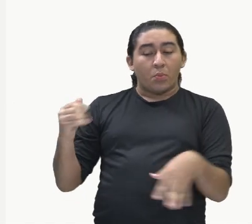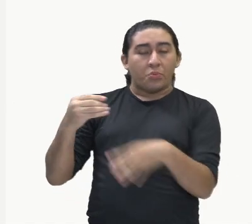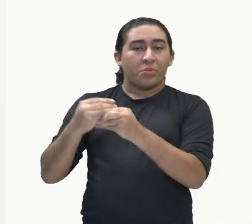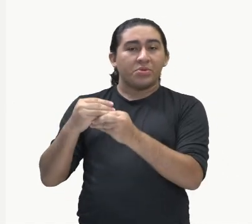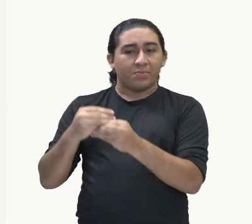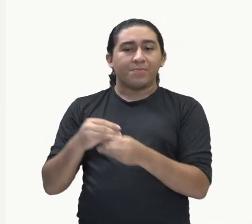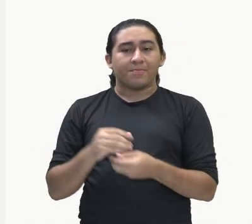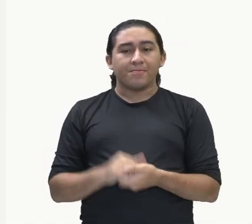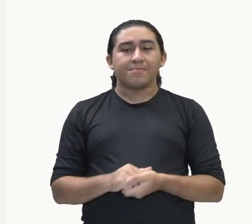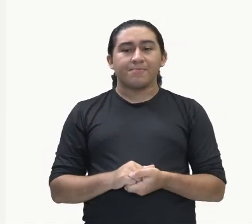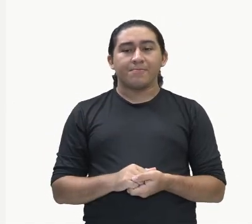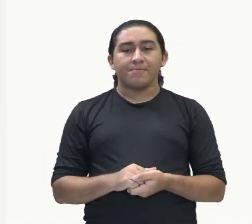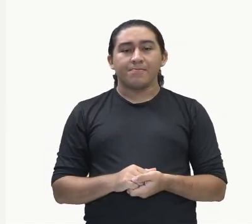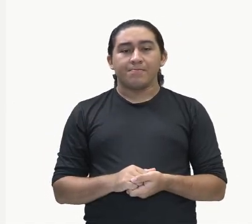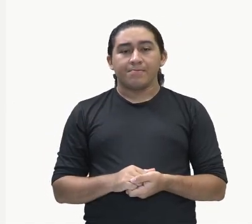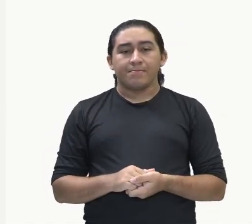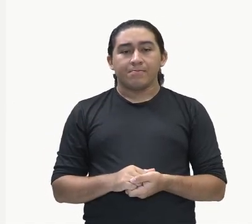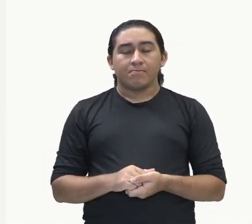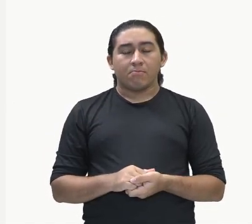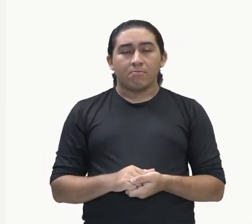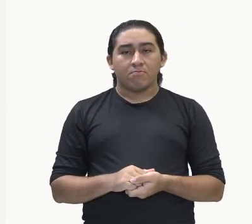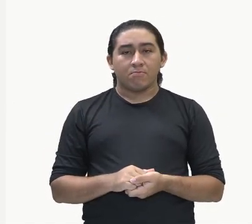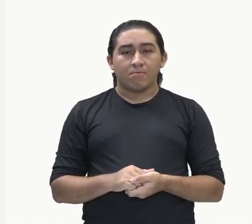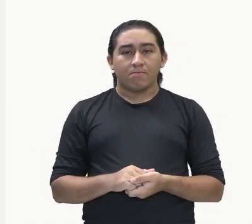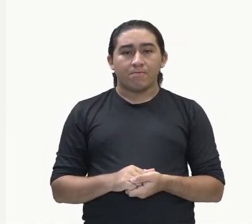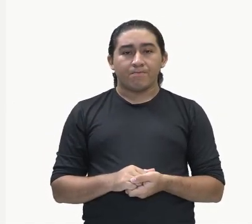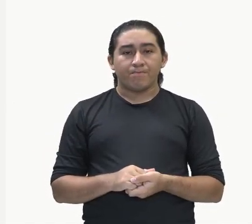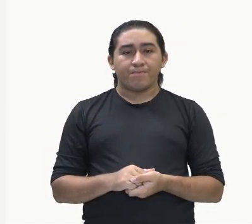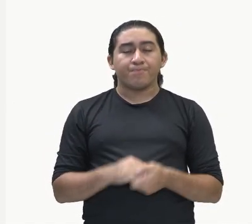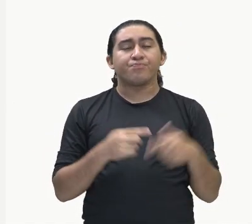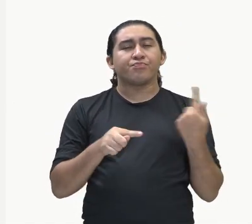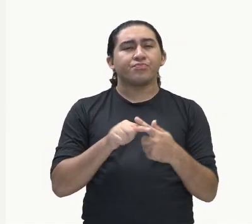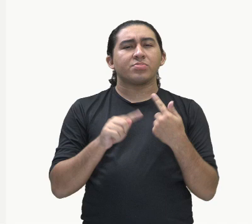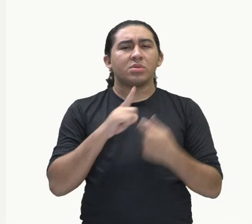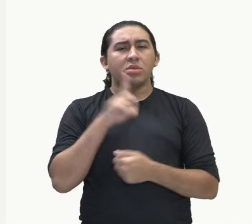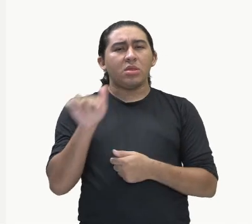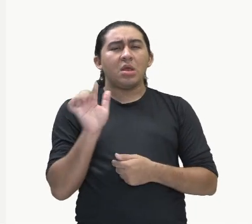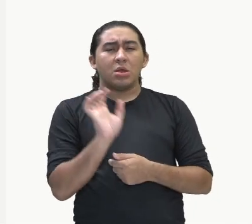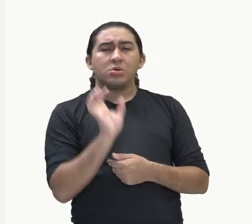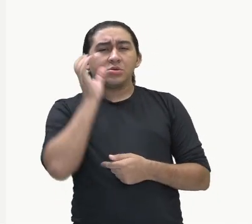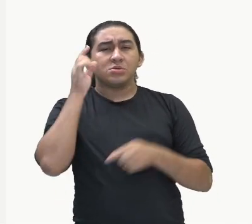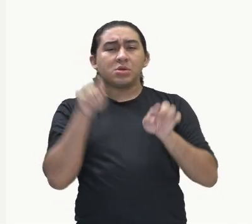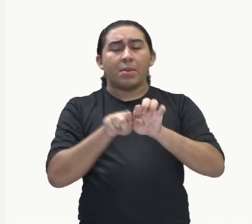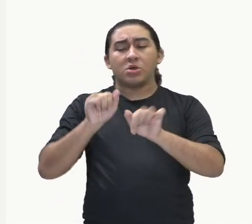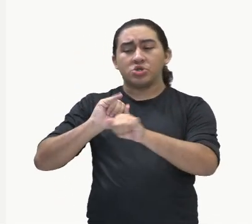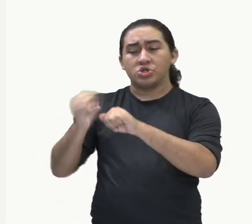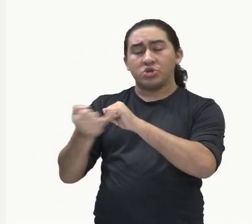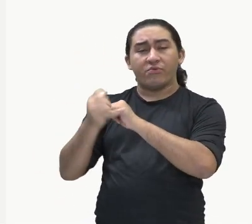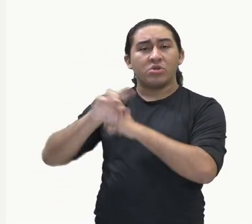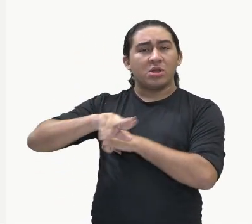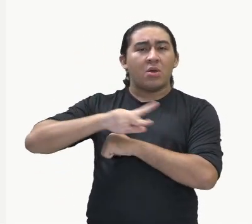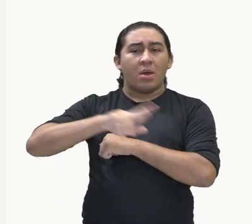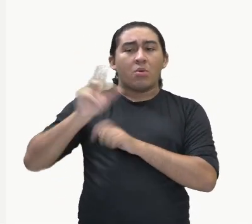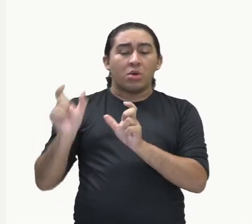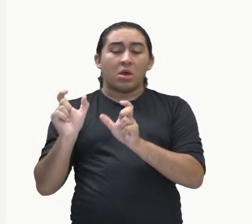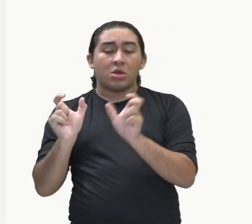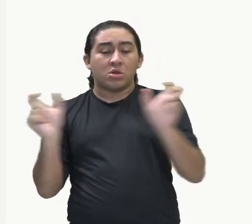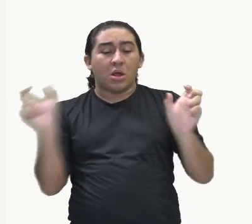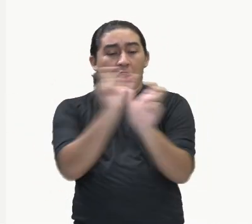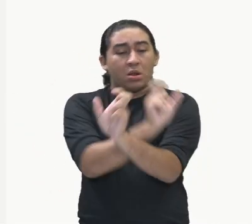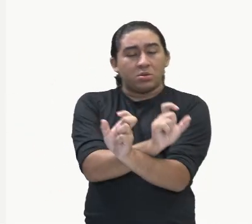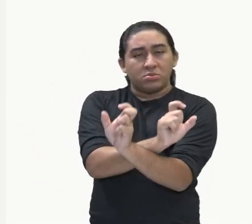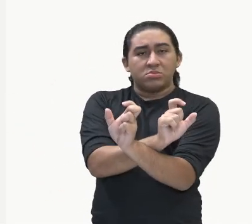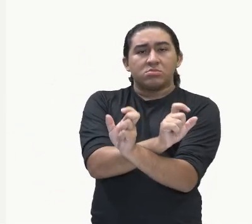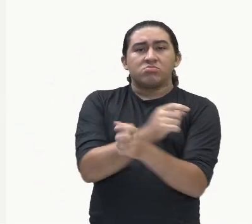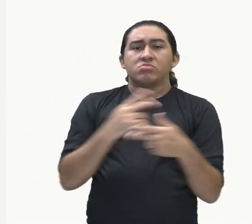como adjetivo. Por que tem essa situação aqui e o adjetivo não está logo ao lado da palavrinha,